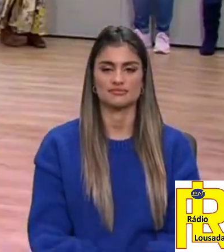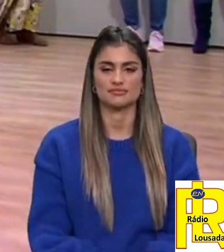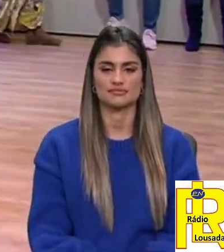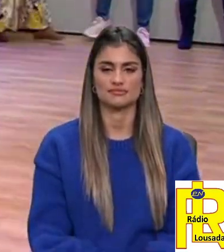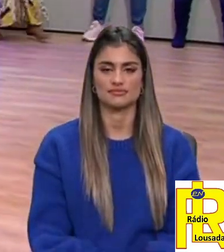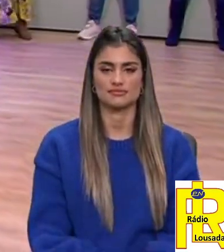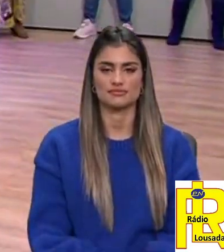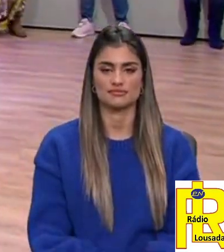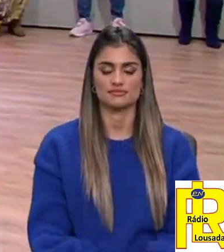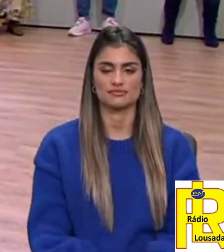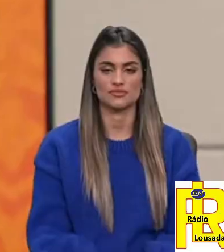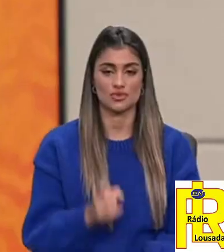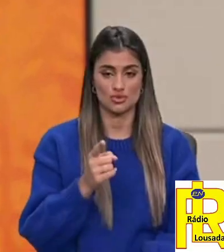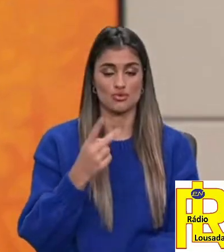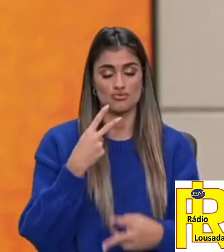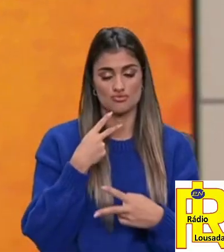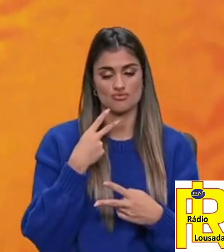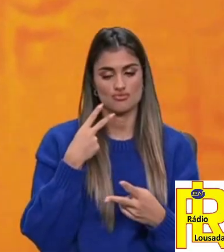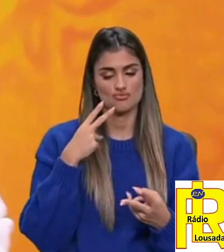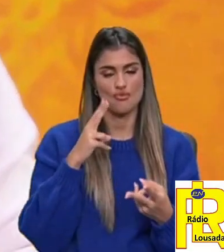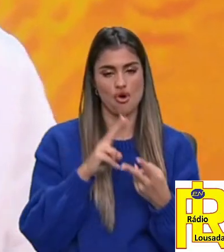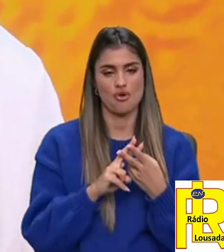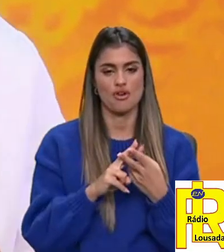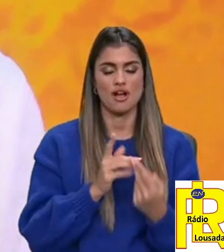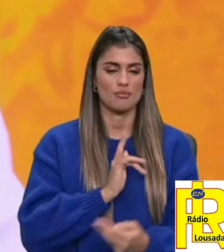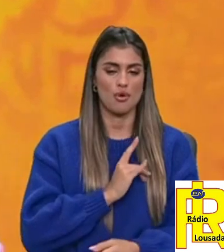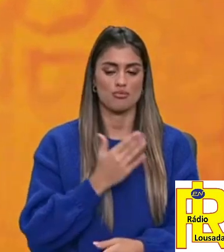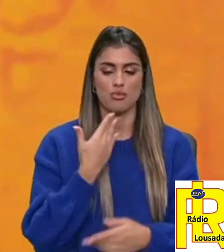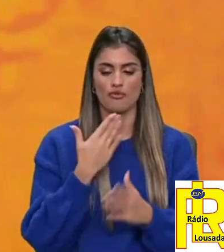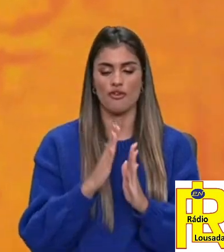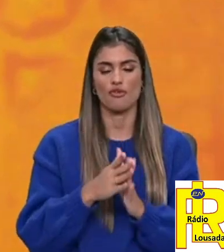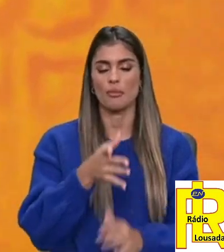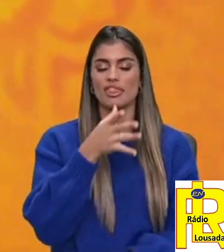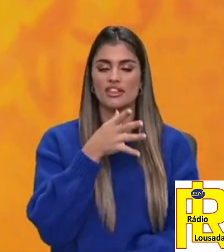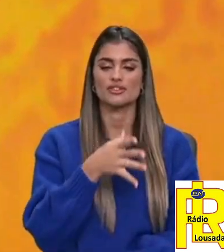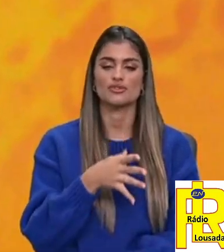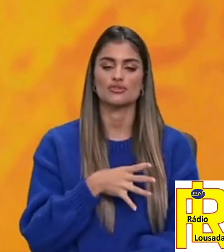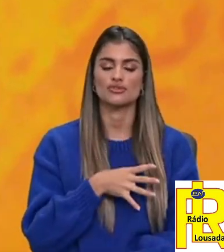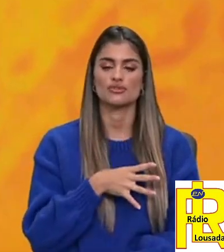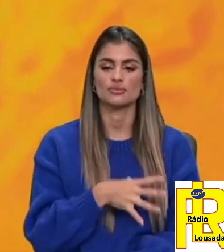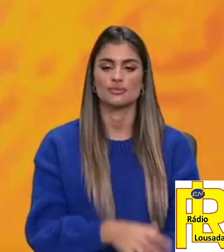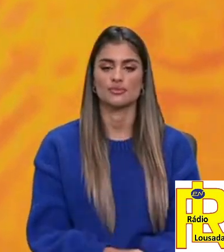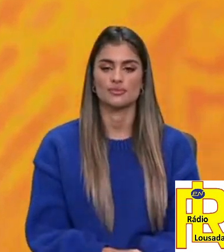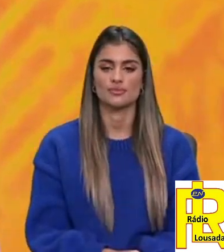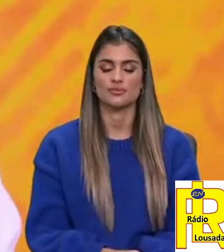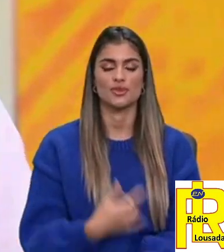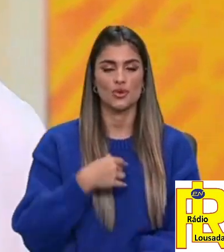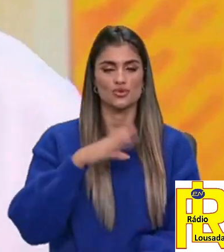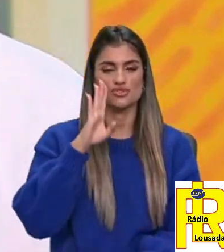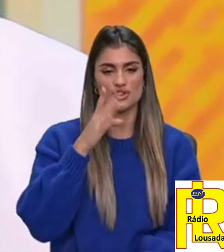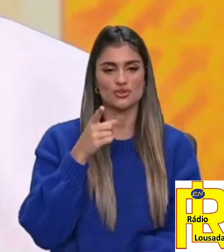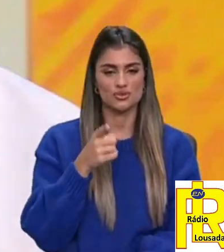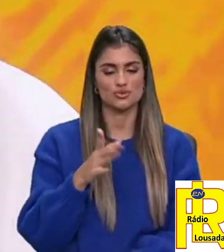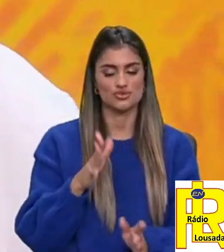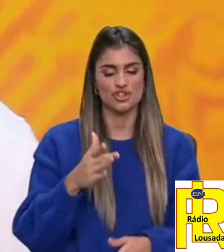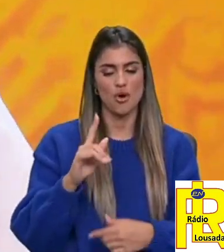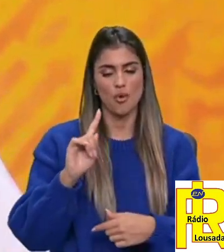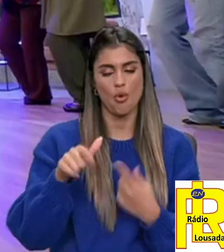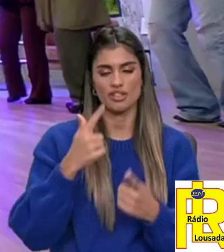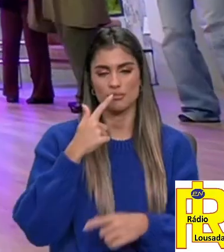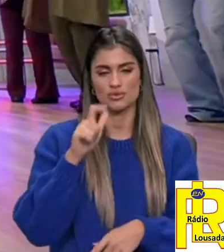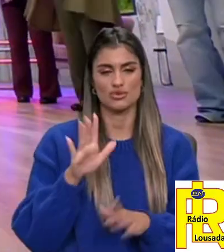me encontrar, amor, por favor me confesse. Eu sei que você já tem outro,